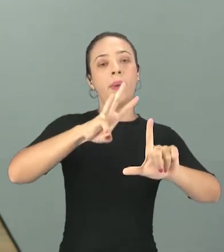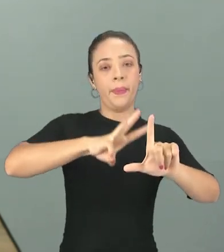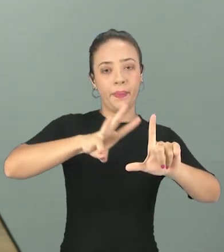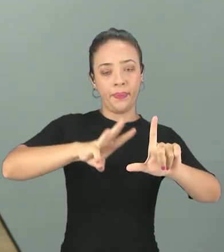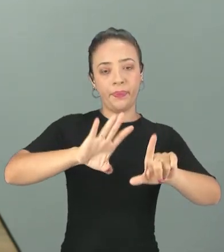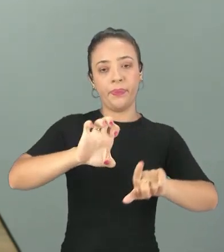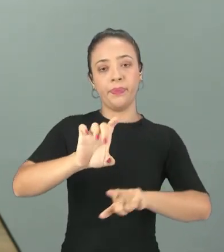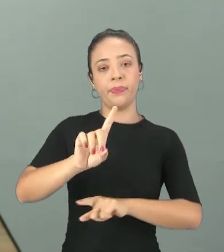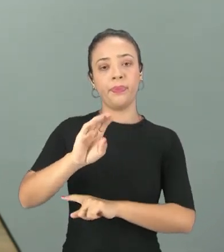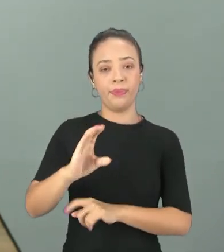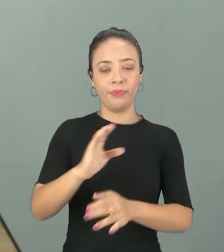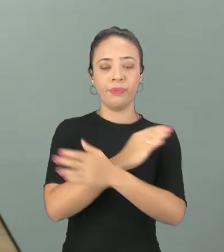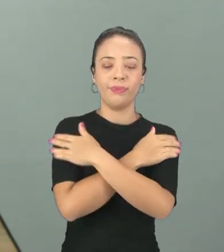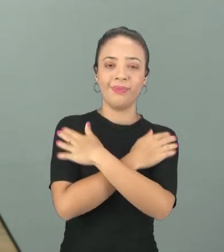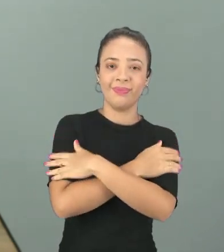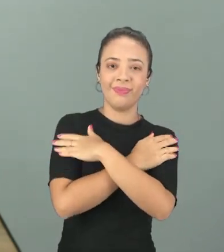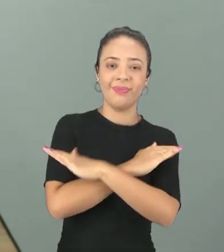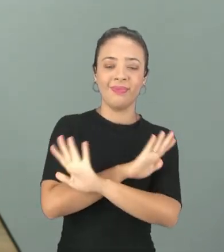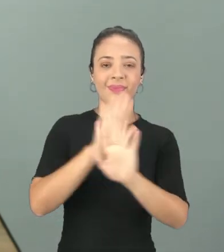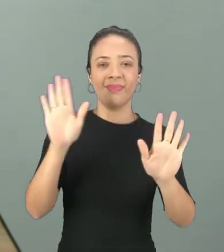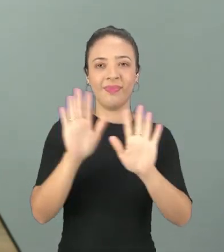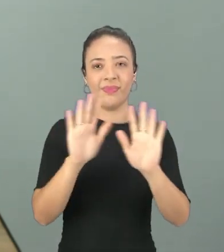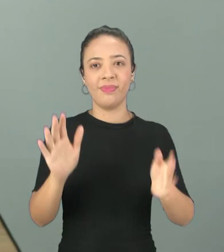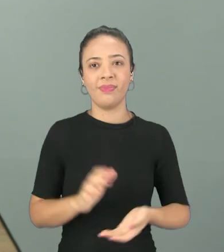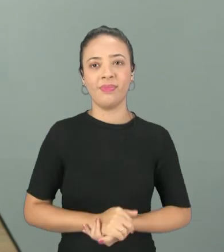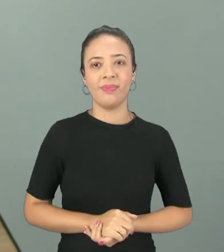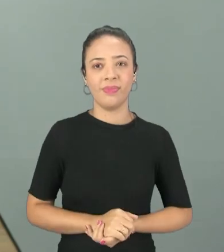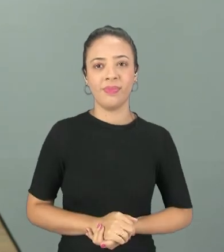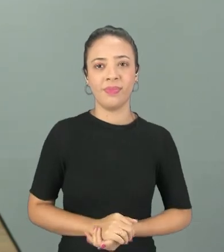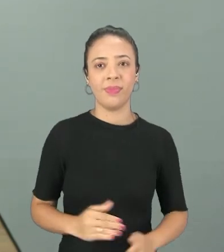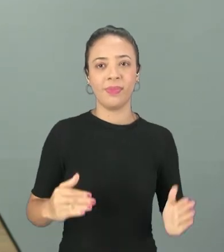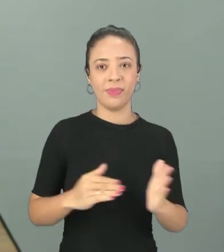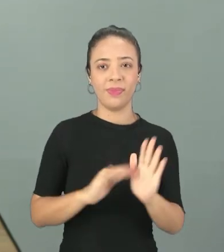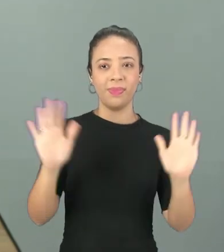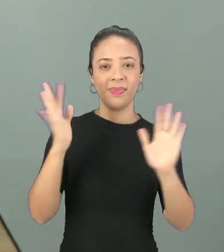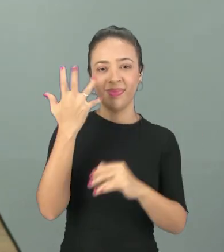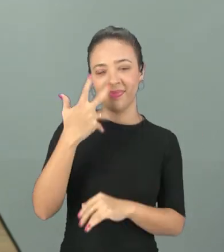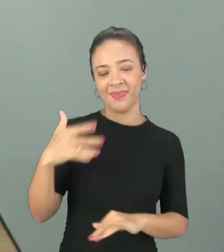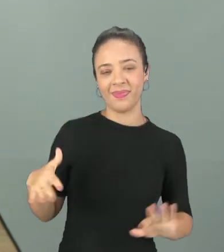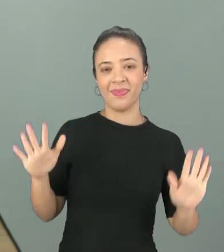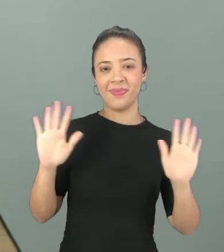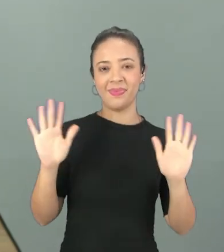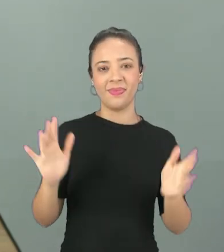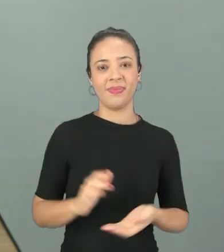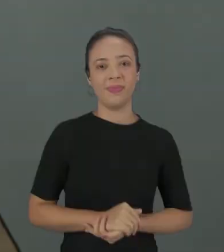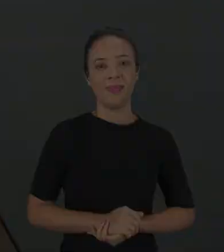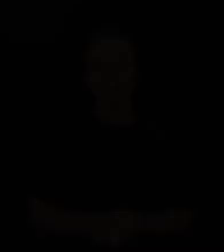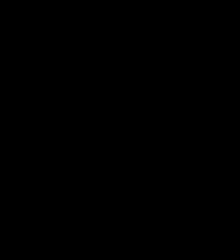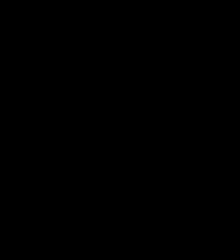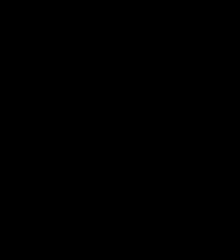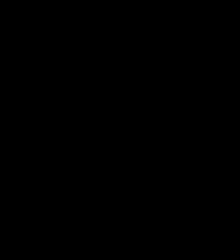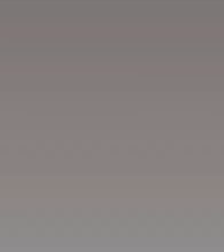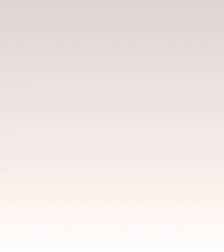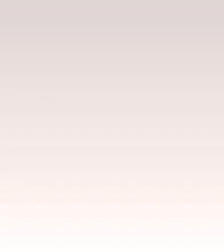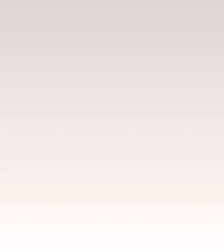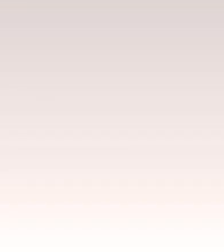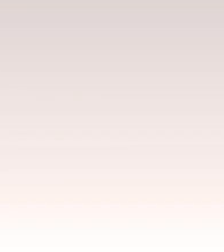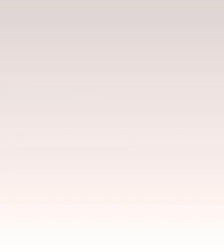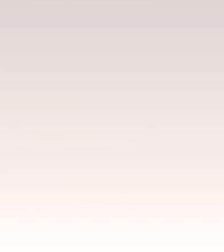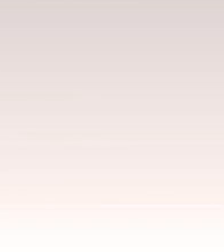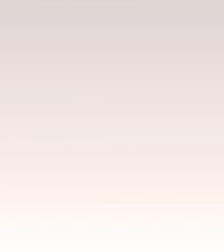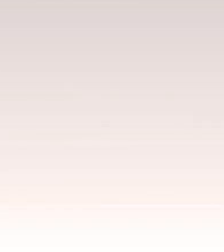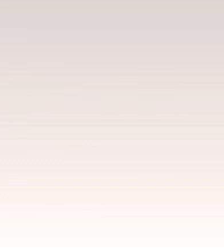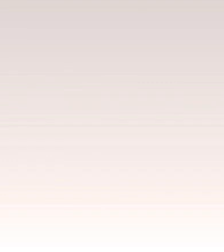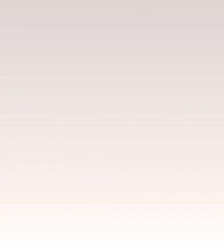plataforma Eduque. Um grande abraço para todos vocês e até mais, criança! Tchau!